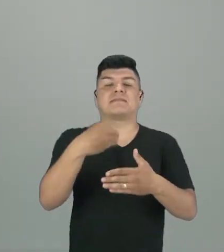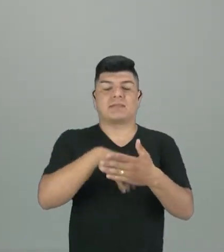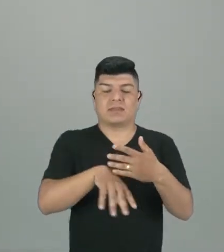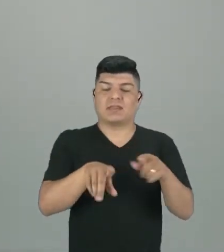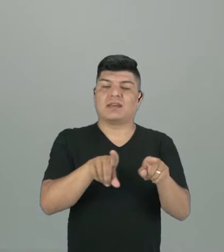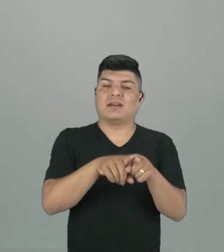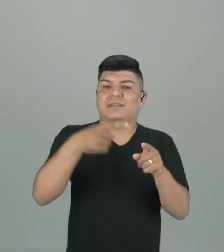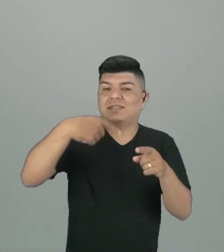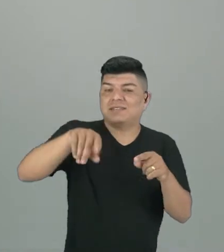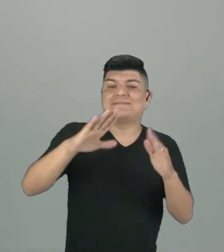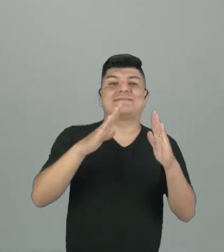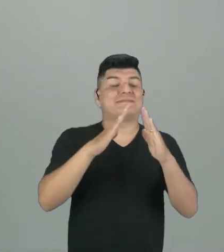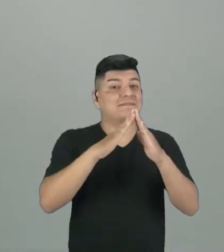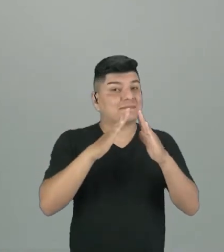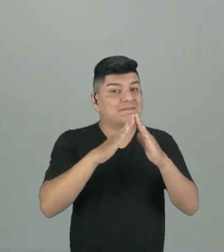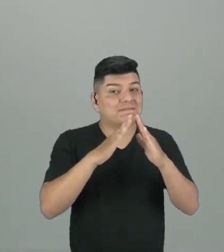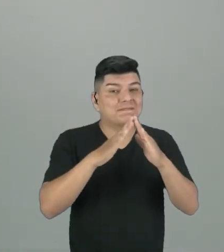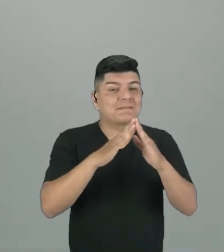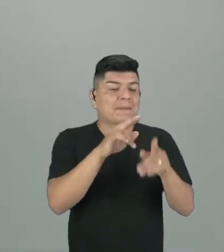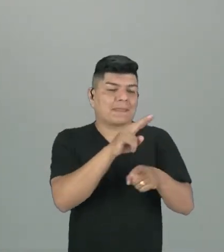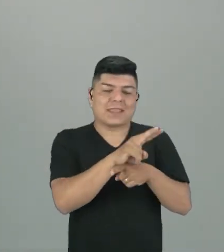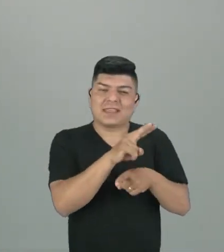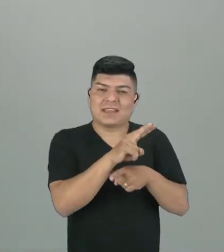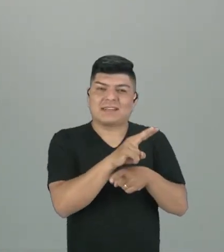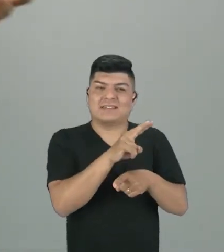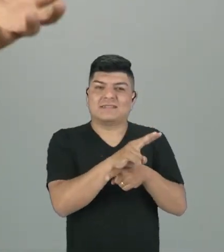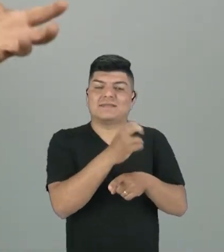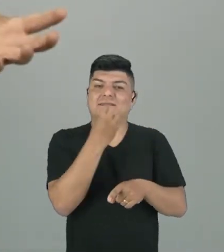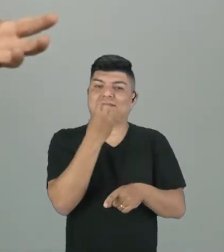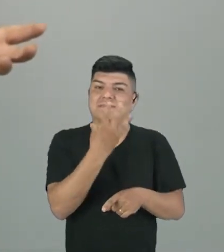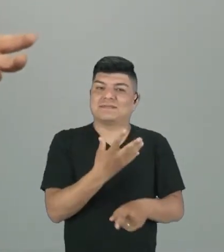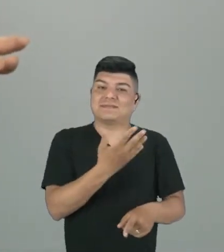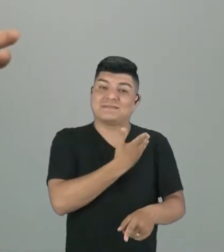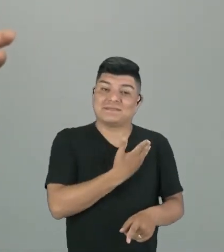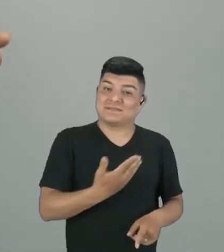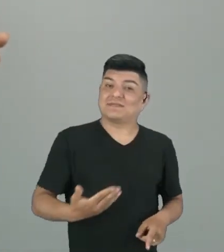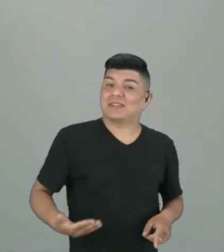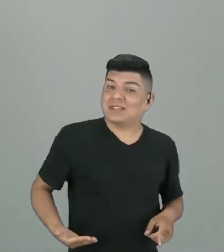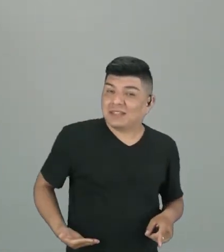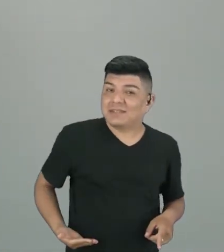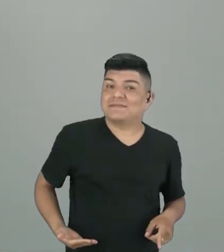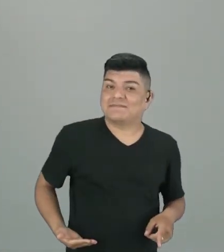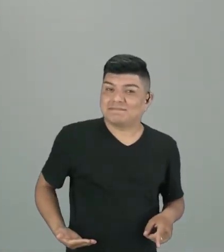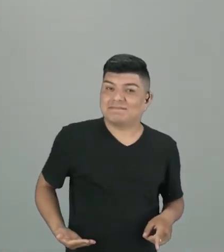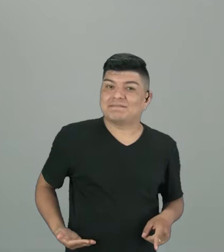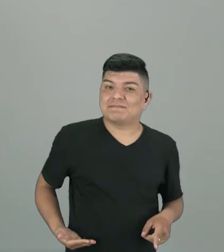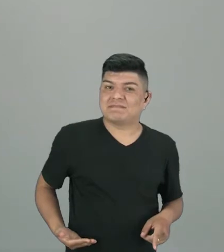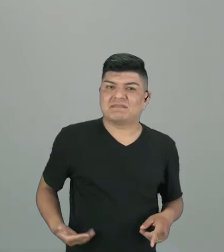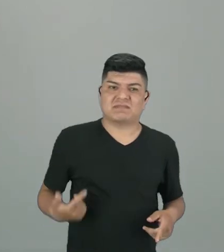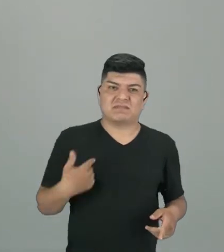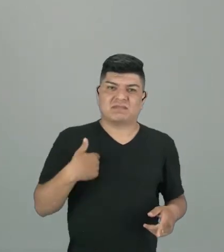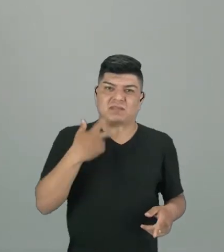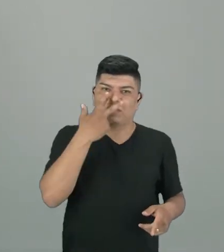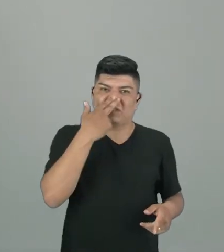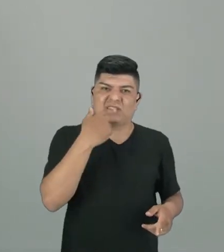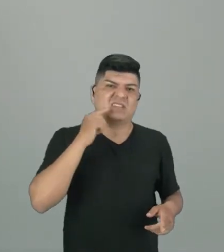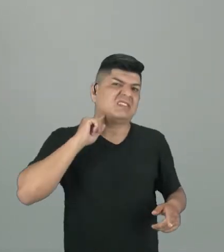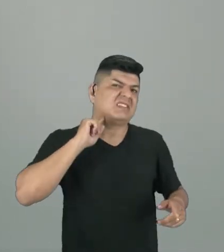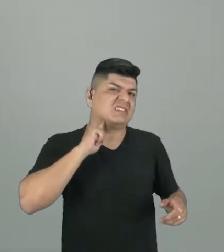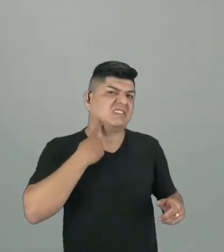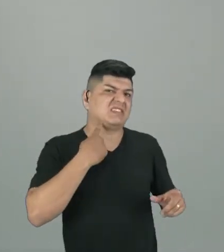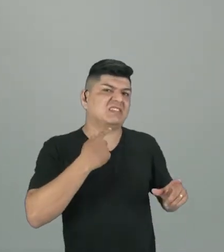na ida para casa, a preservação do bem público. A gente não vai rabiscar o muro, a gente não